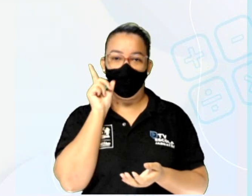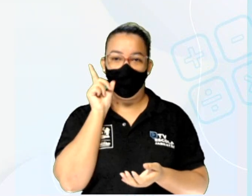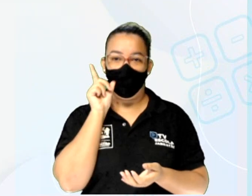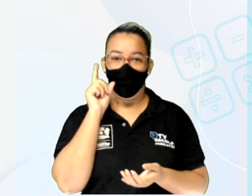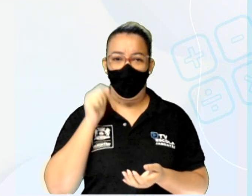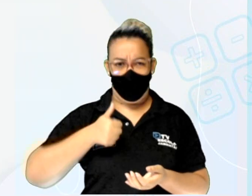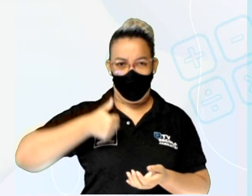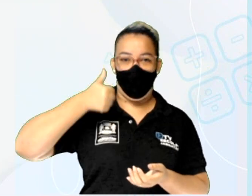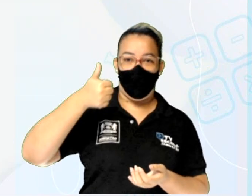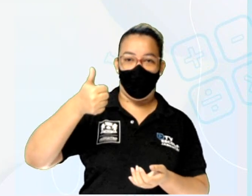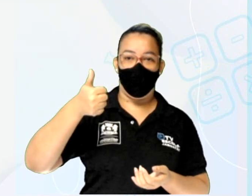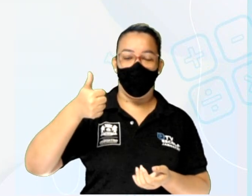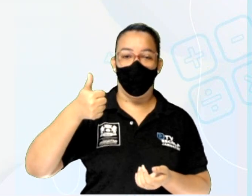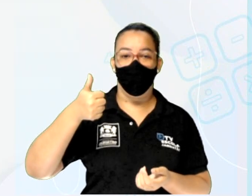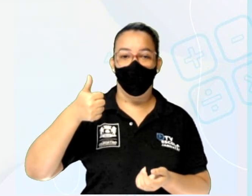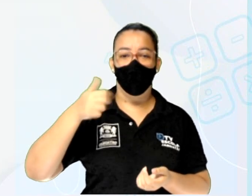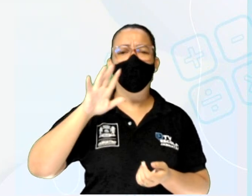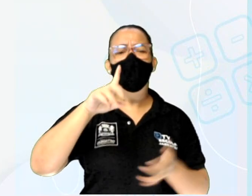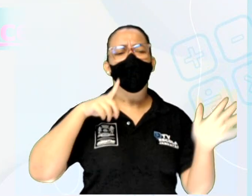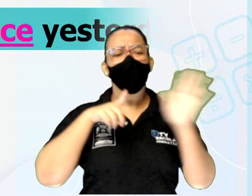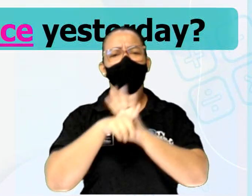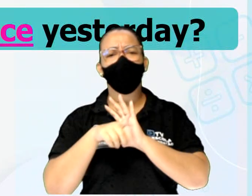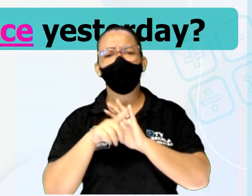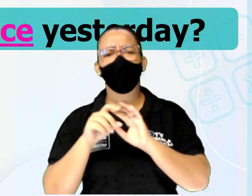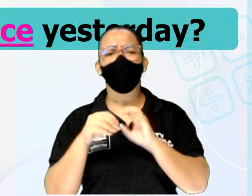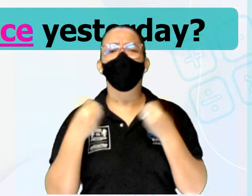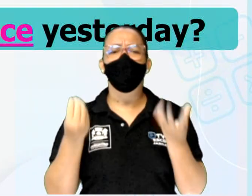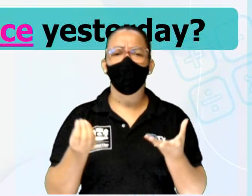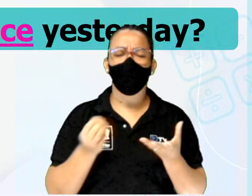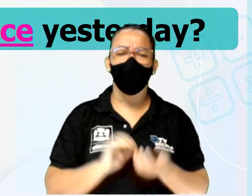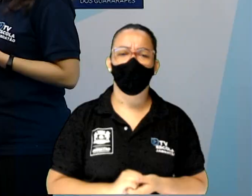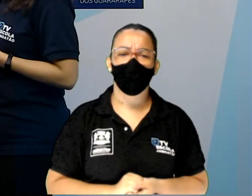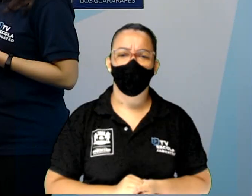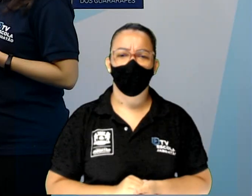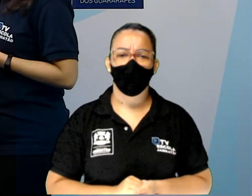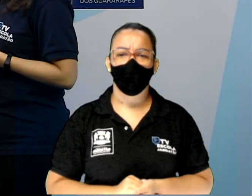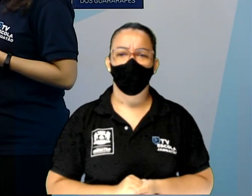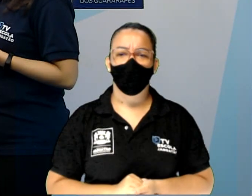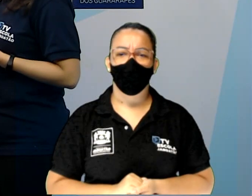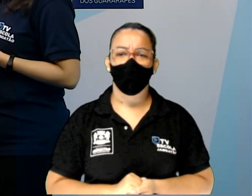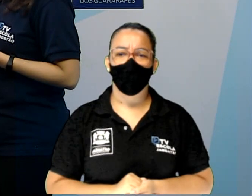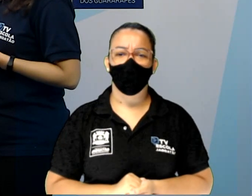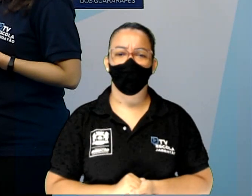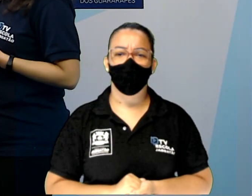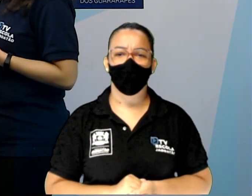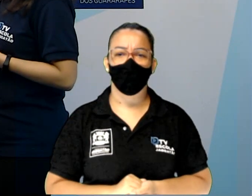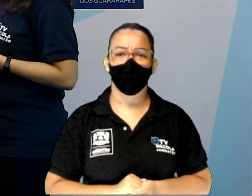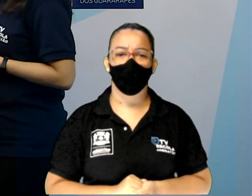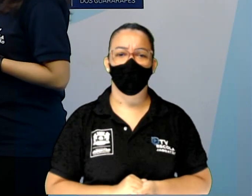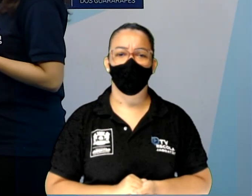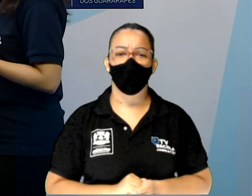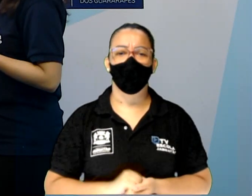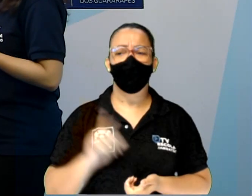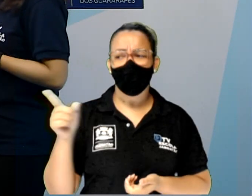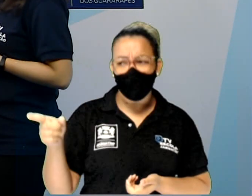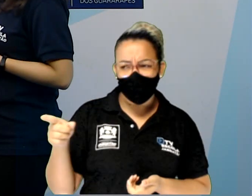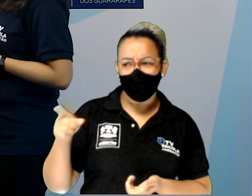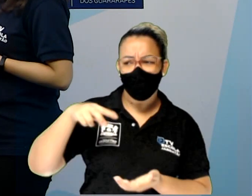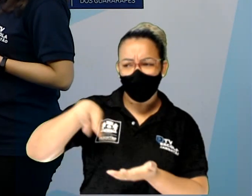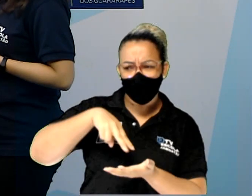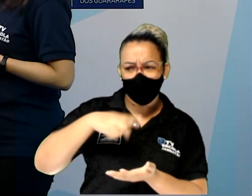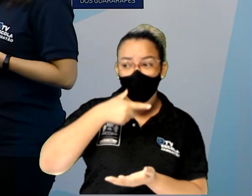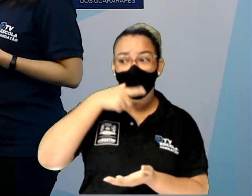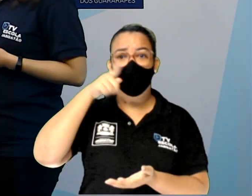afirmação. E na pergunta, did Lucas dance yesterday? Lucas dançou